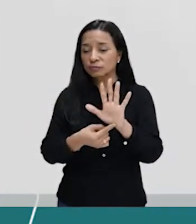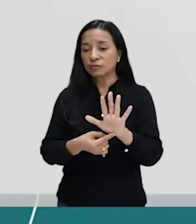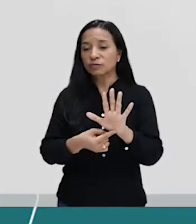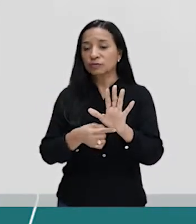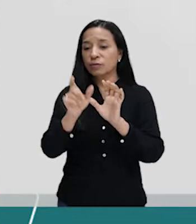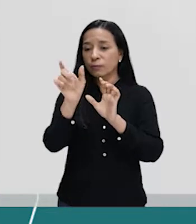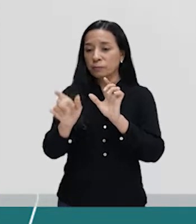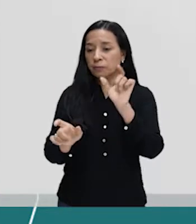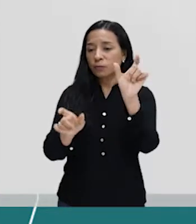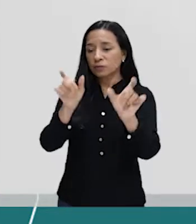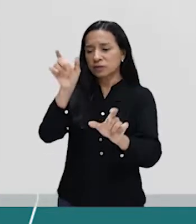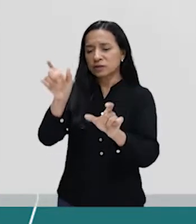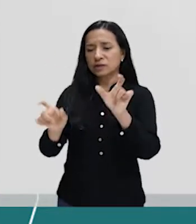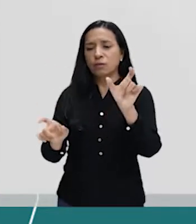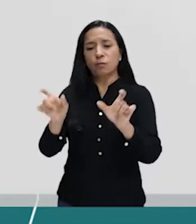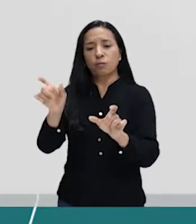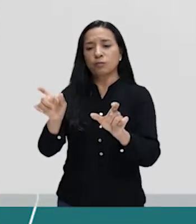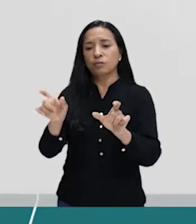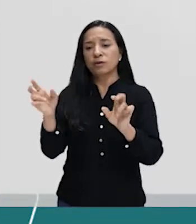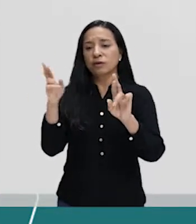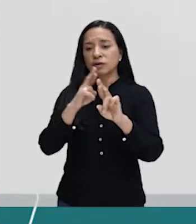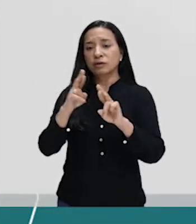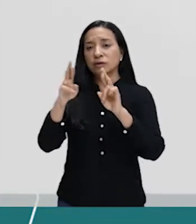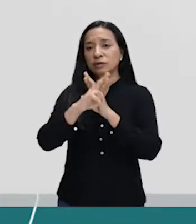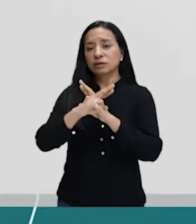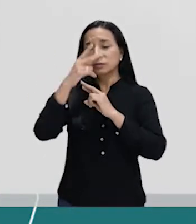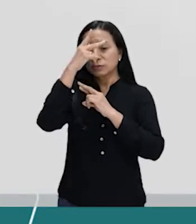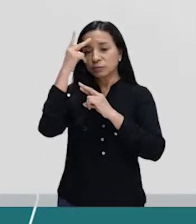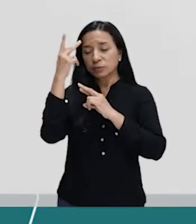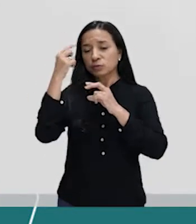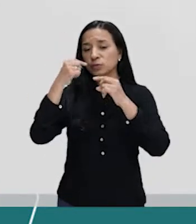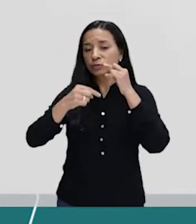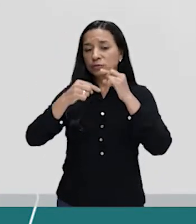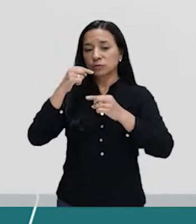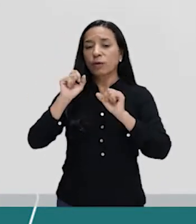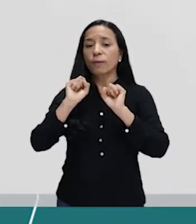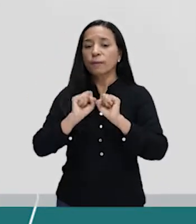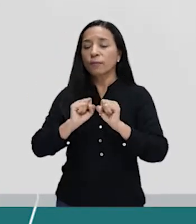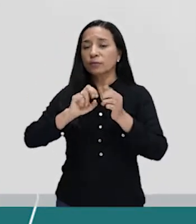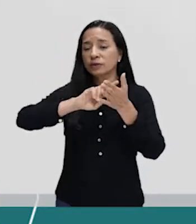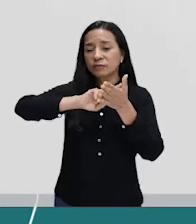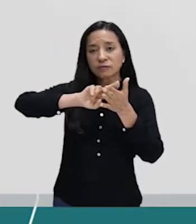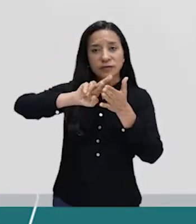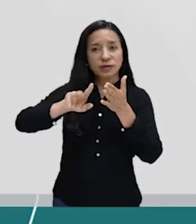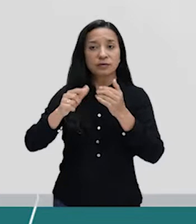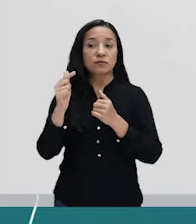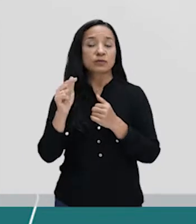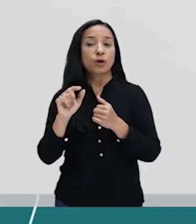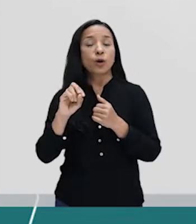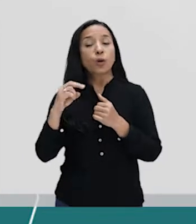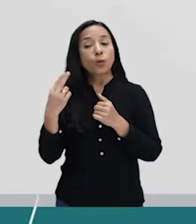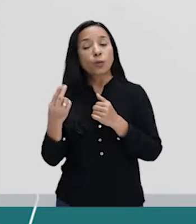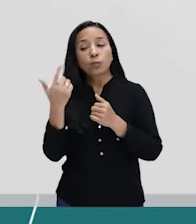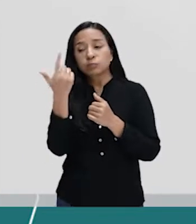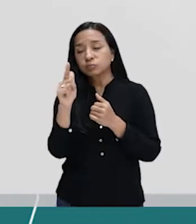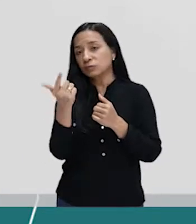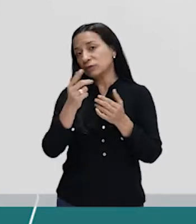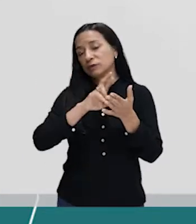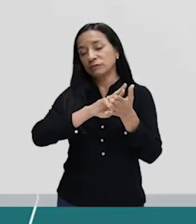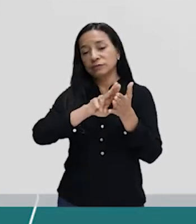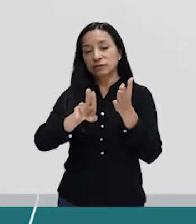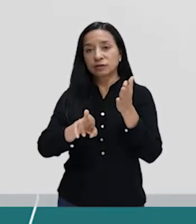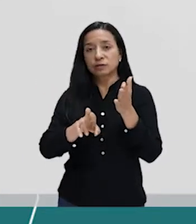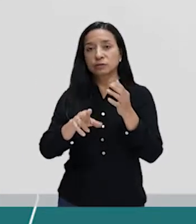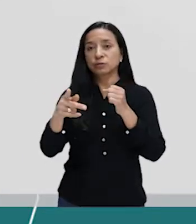em relação às pessoas desse discurso, né? Eles podem ser variáveis ou invariáveis. Então, vocês vão ver que